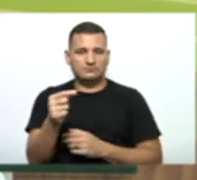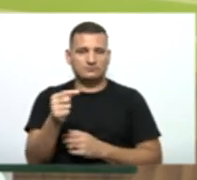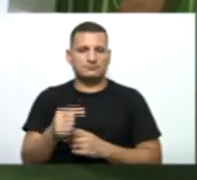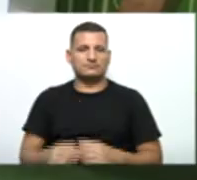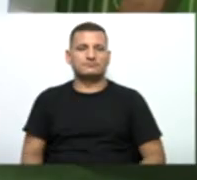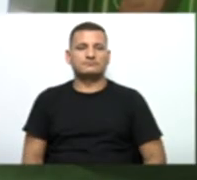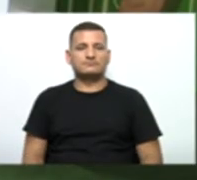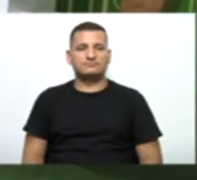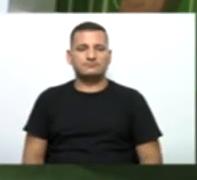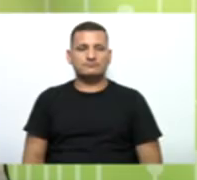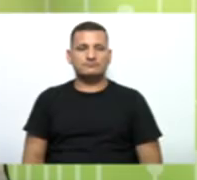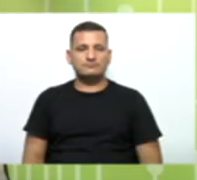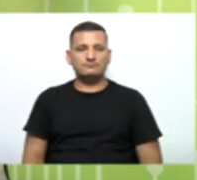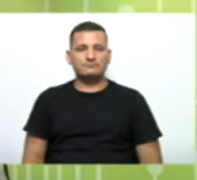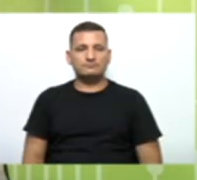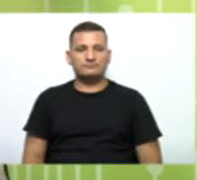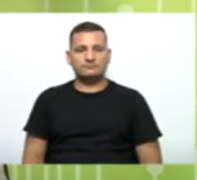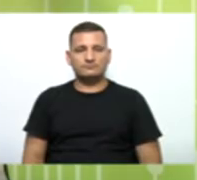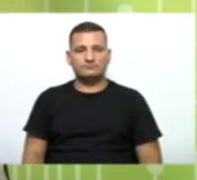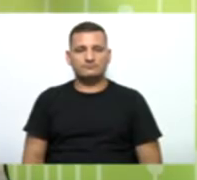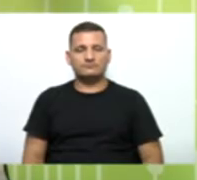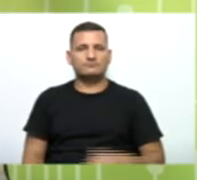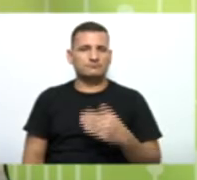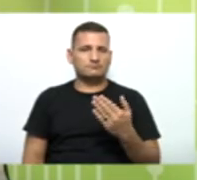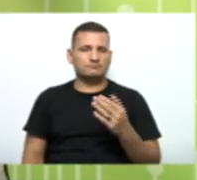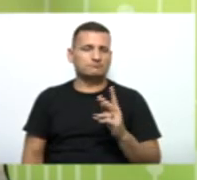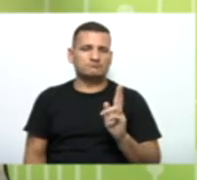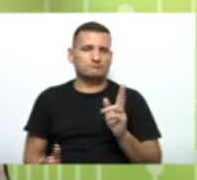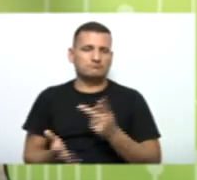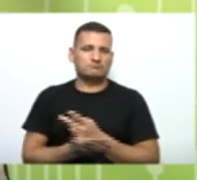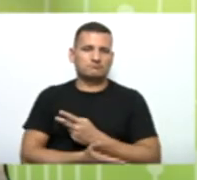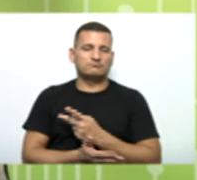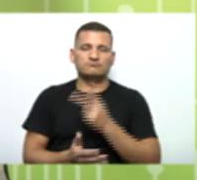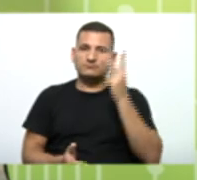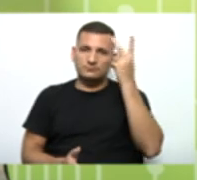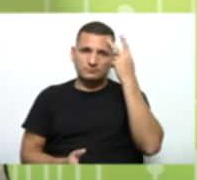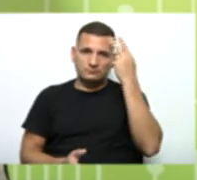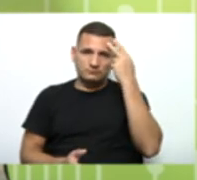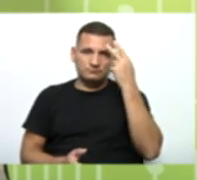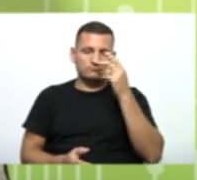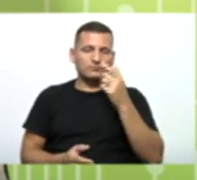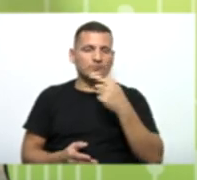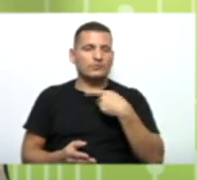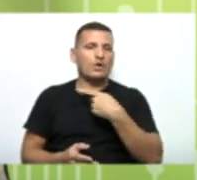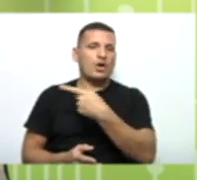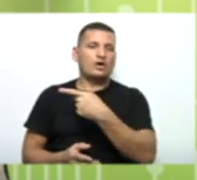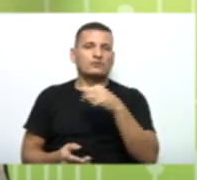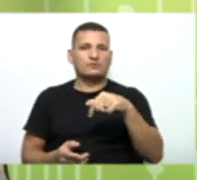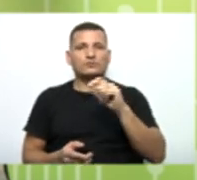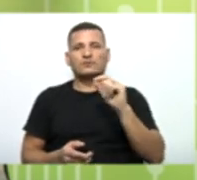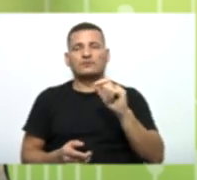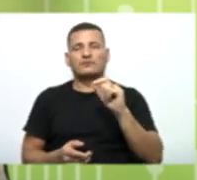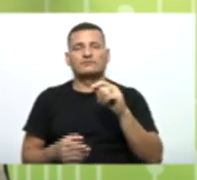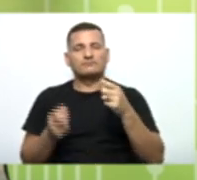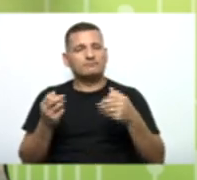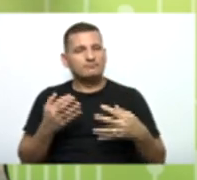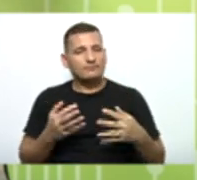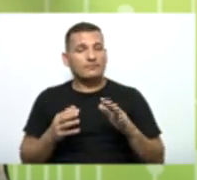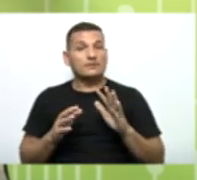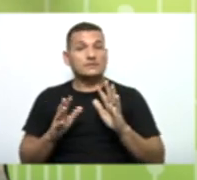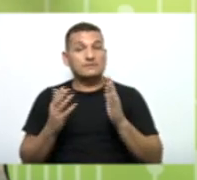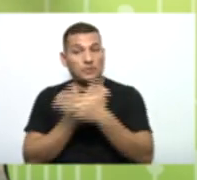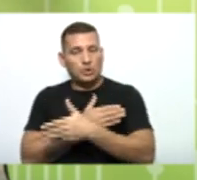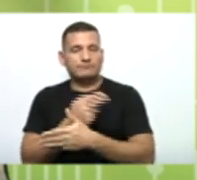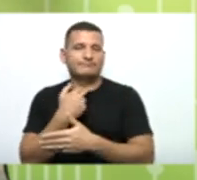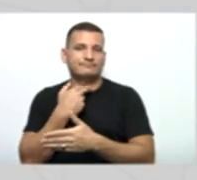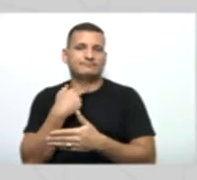Beleza, acontece, esses erros acontecem, professor. Nós estamos aqui justamente para evitar que isso aconteça o quê? Na hora da prova. Beleza? Vou